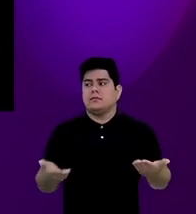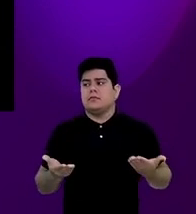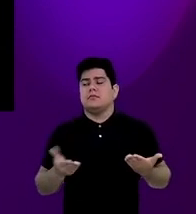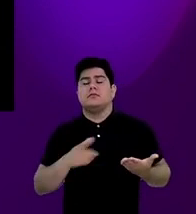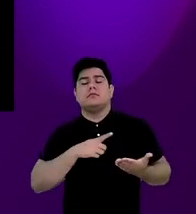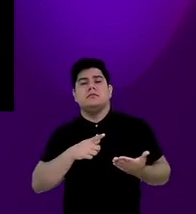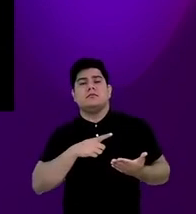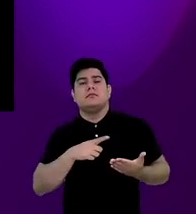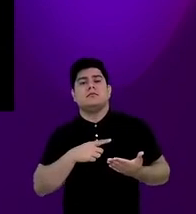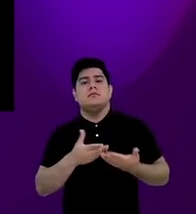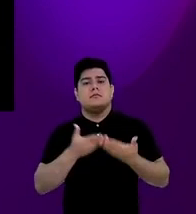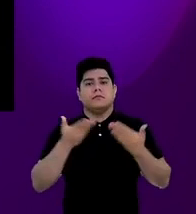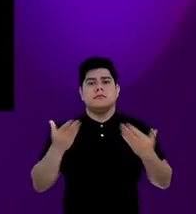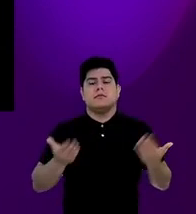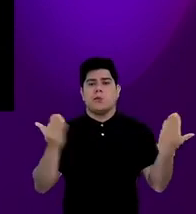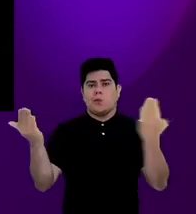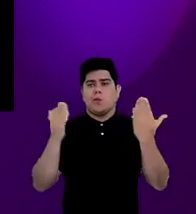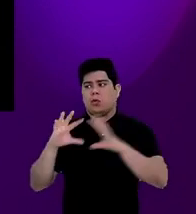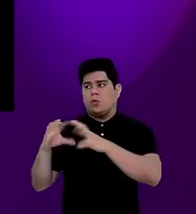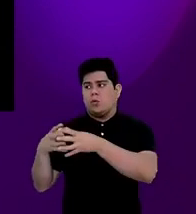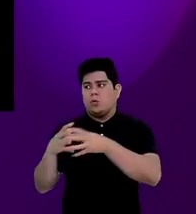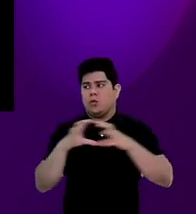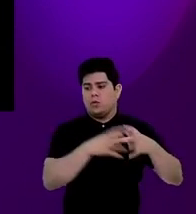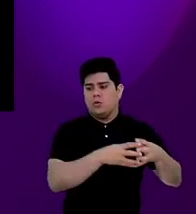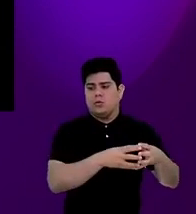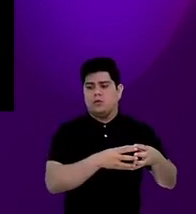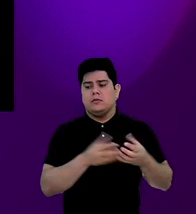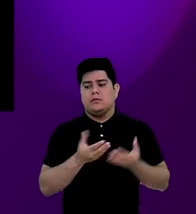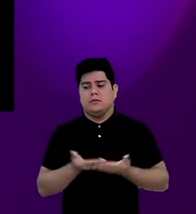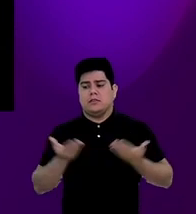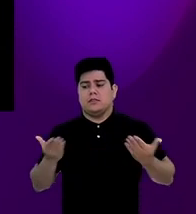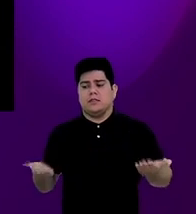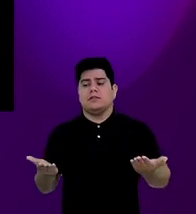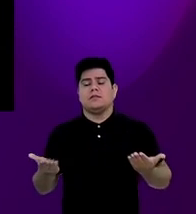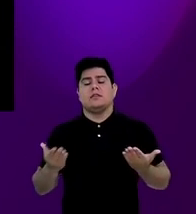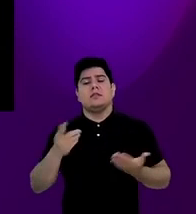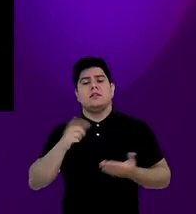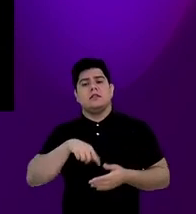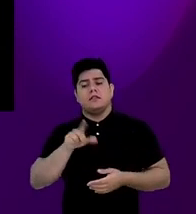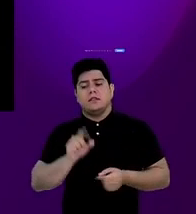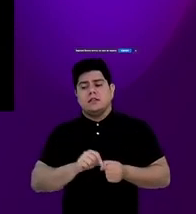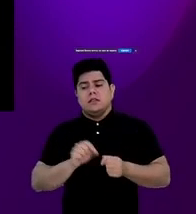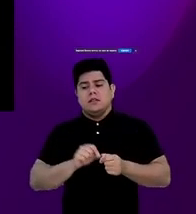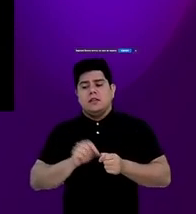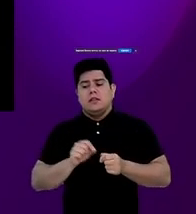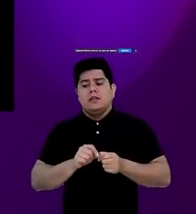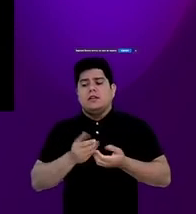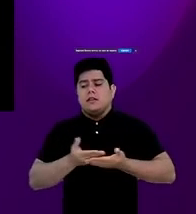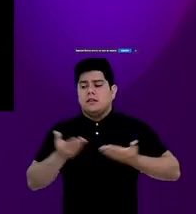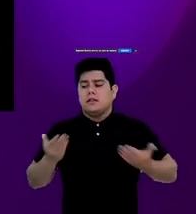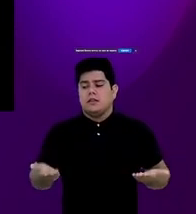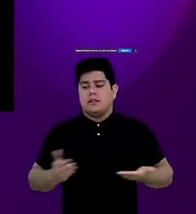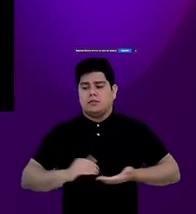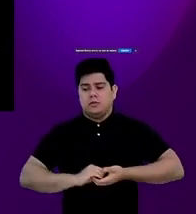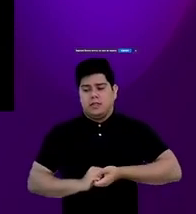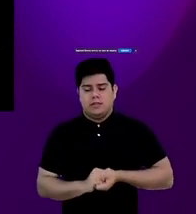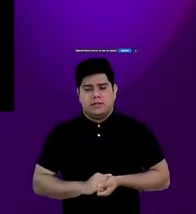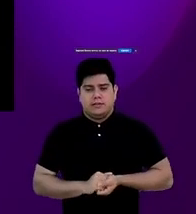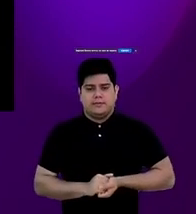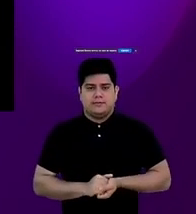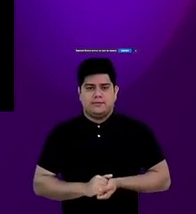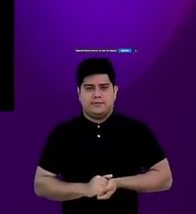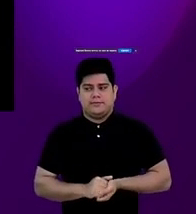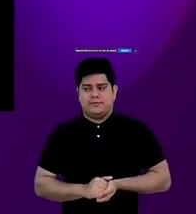quando comparado a esse grupo que foi tratada dentro do estudo publicado SCOLAR 1. Não é um estudo de fase 3, é um estudo